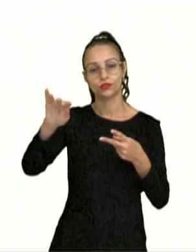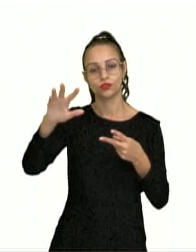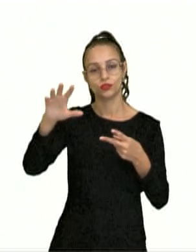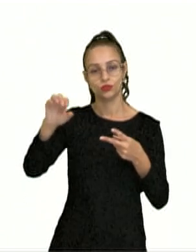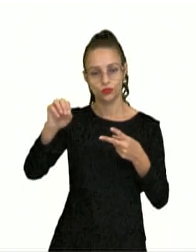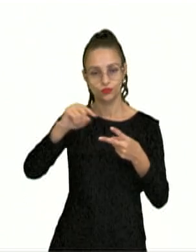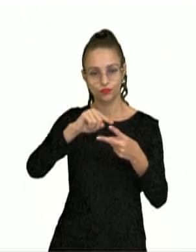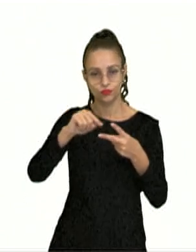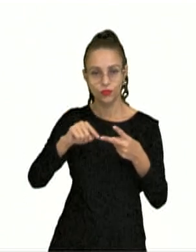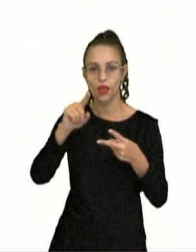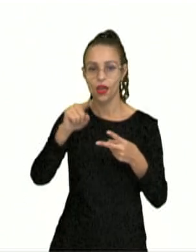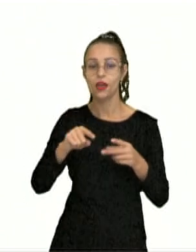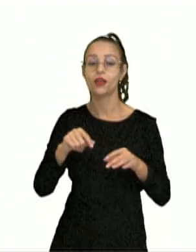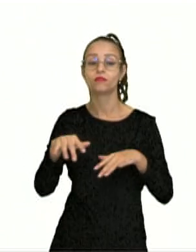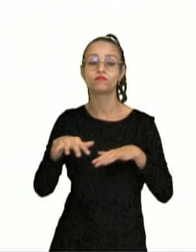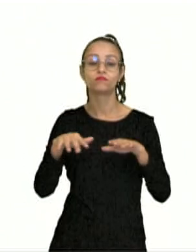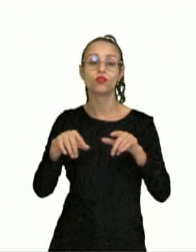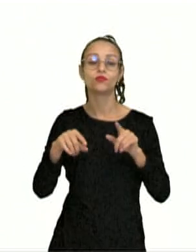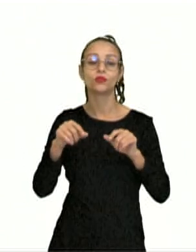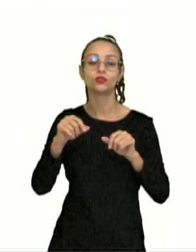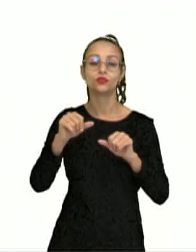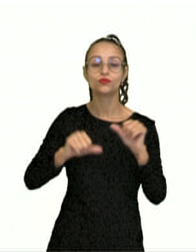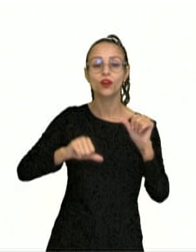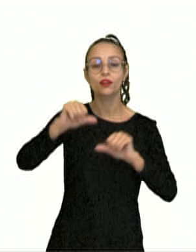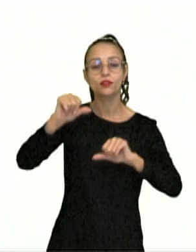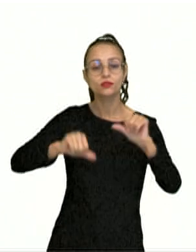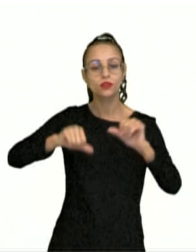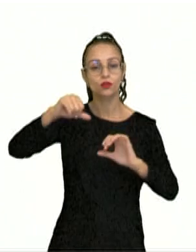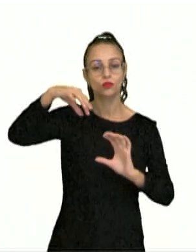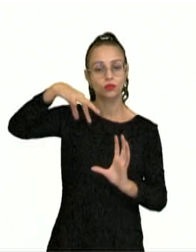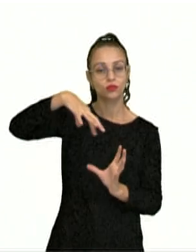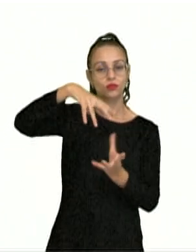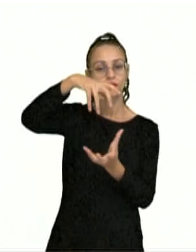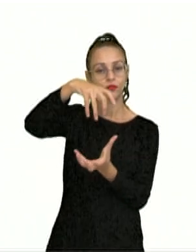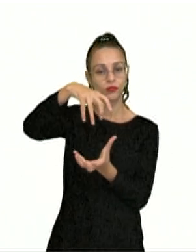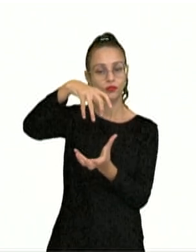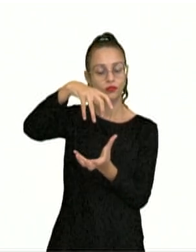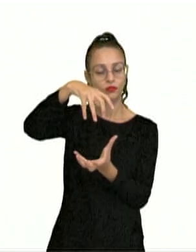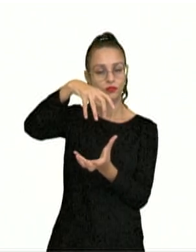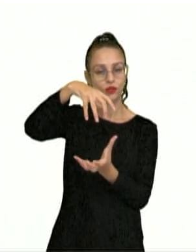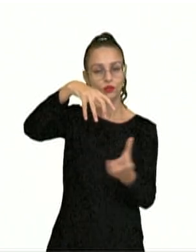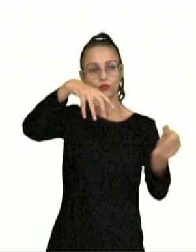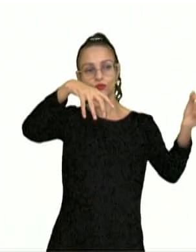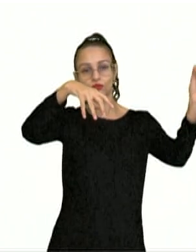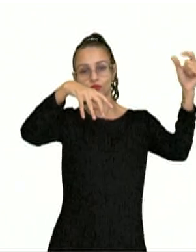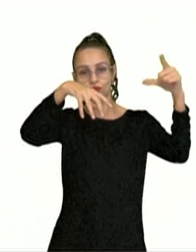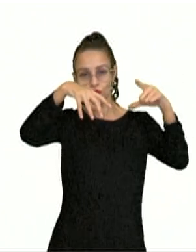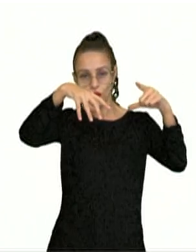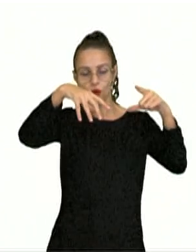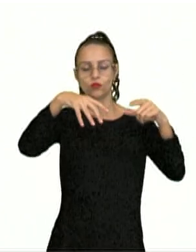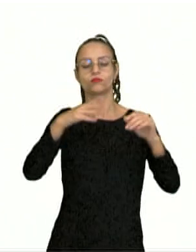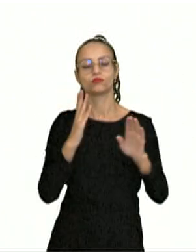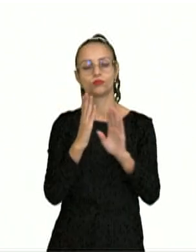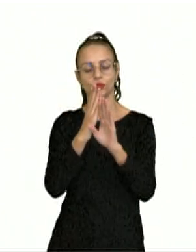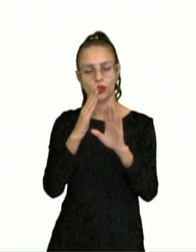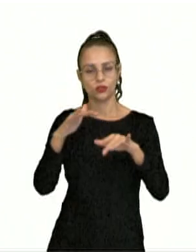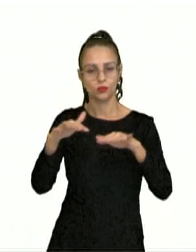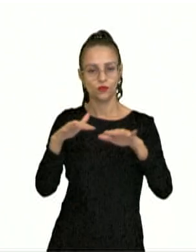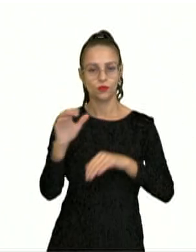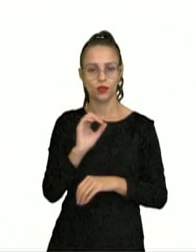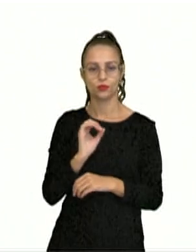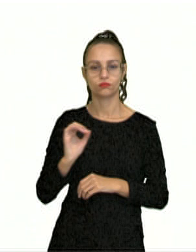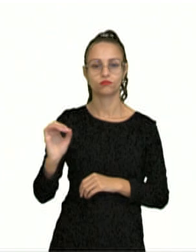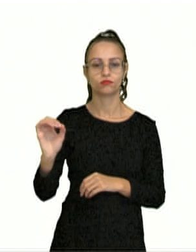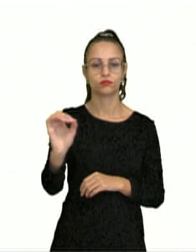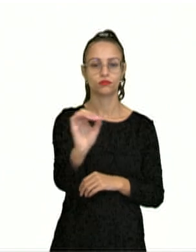da forma como a Terra vai sendo aquecida pelo Sol ao longo do movimento, né, de translação. Então aqui nós temos